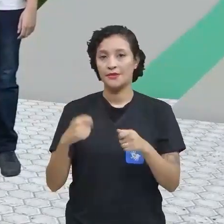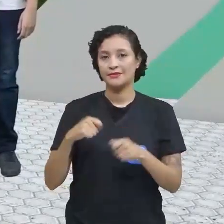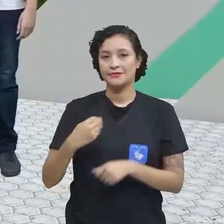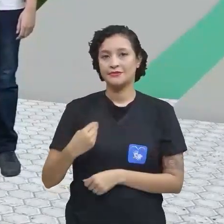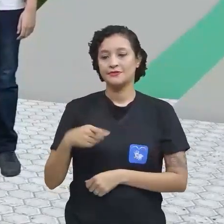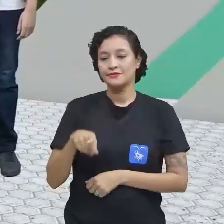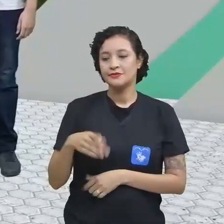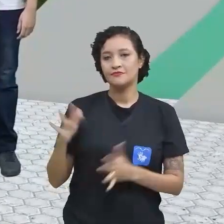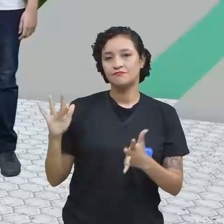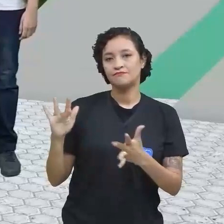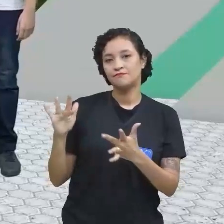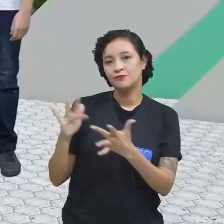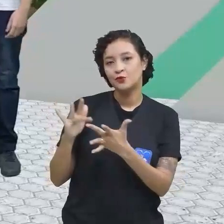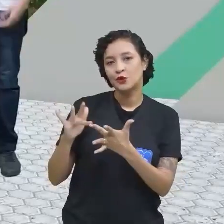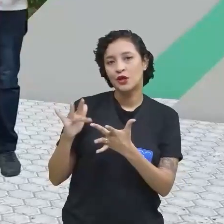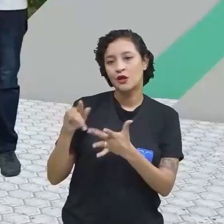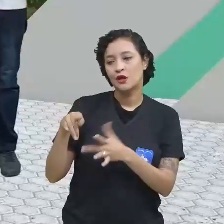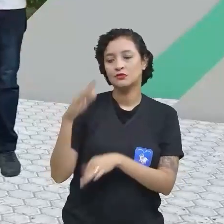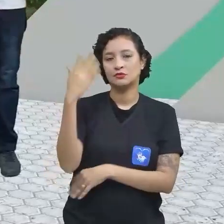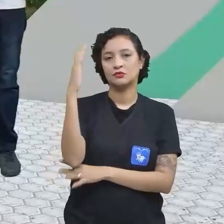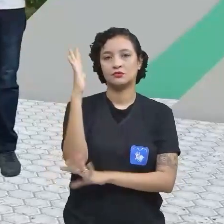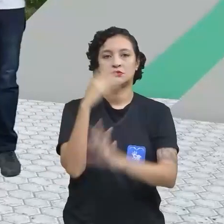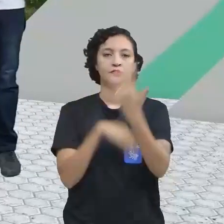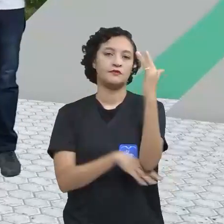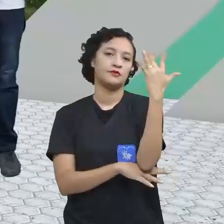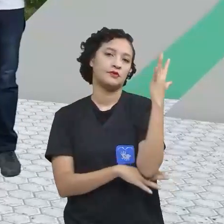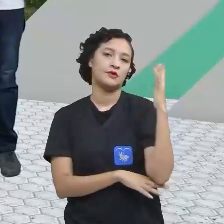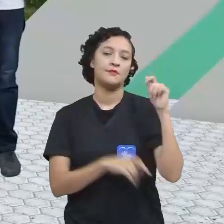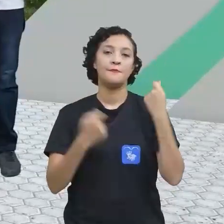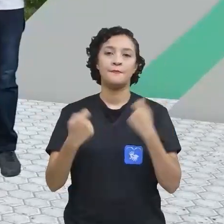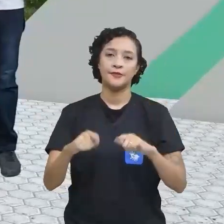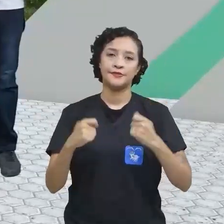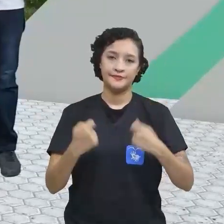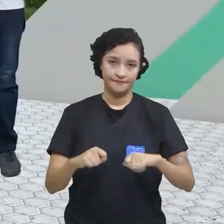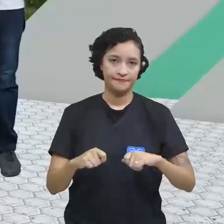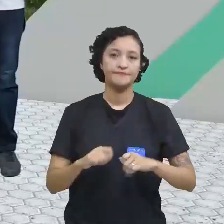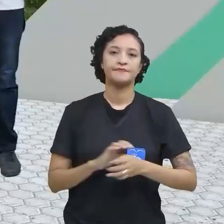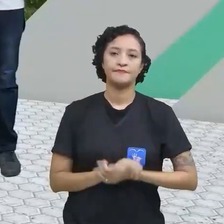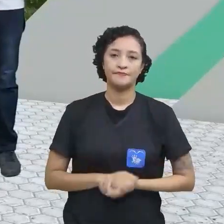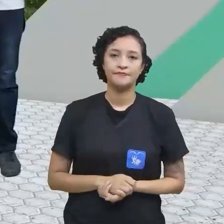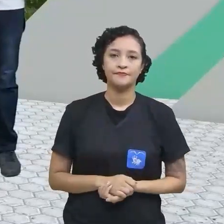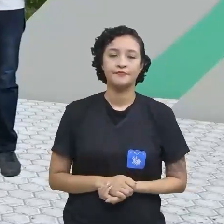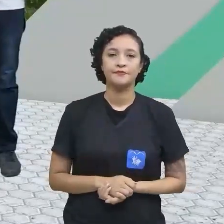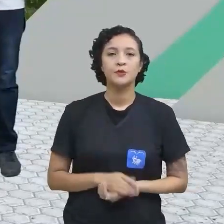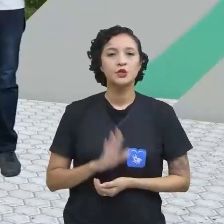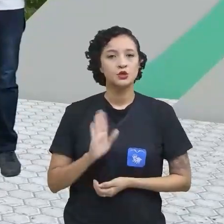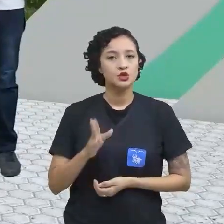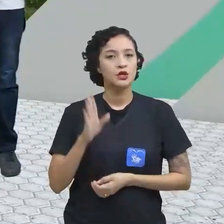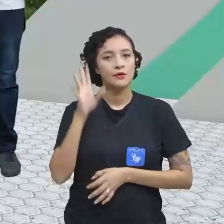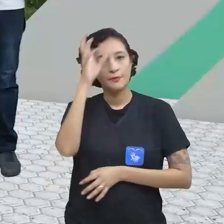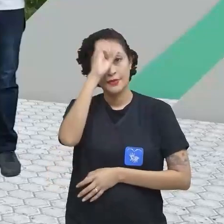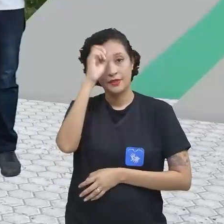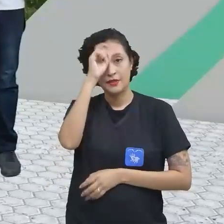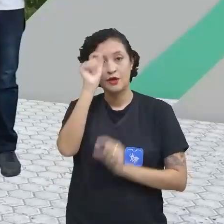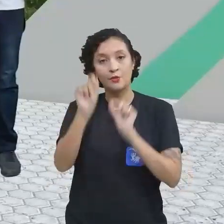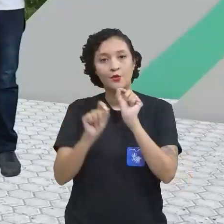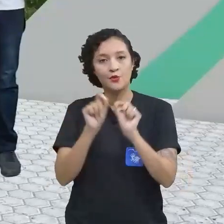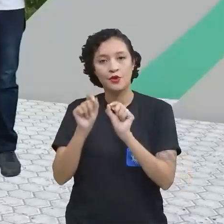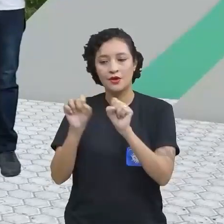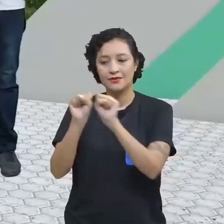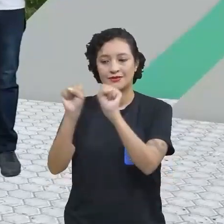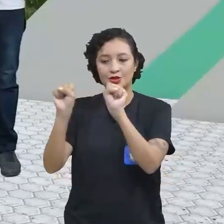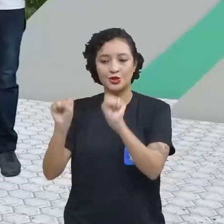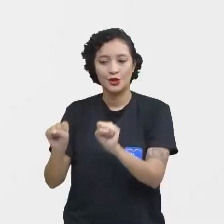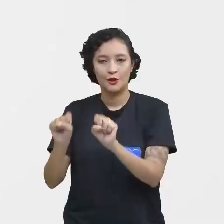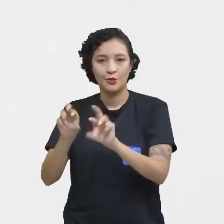ambiente, né, de toda essa energia que a floresta possui. Então, como nós vimos, ecossistemas diferentes, alimentações